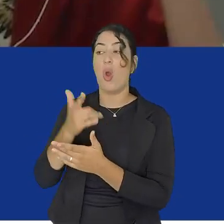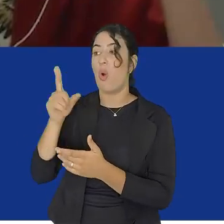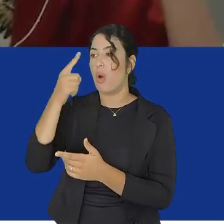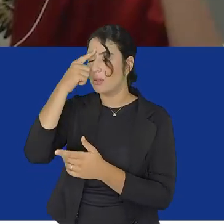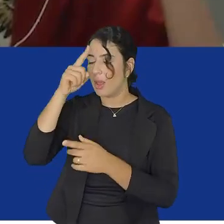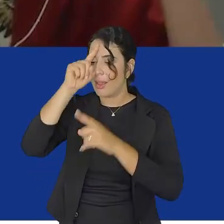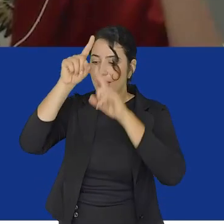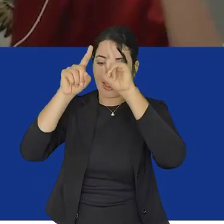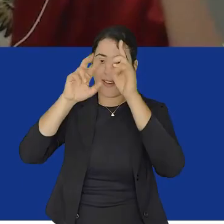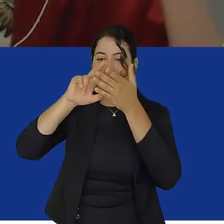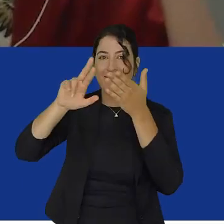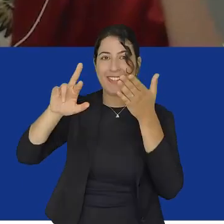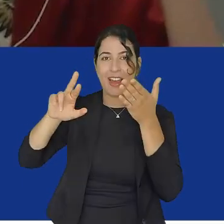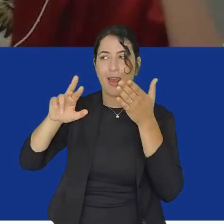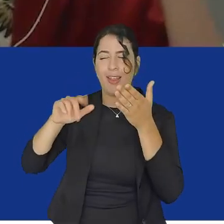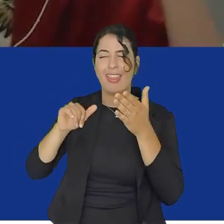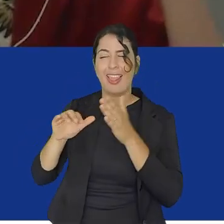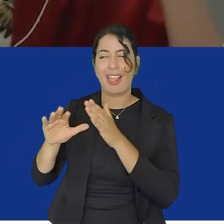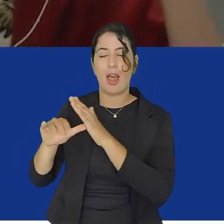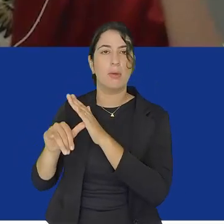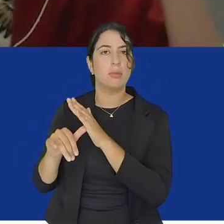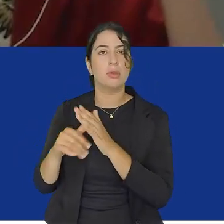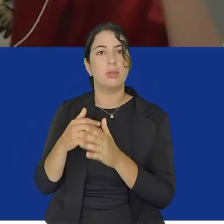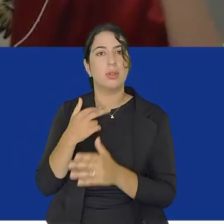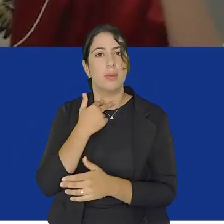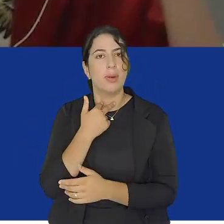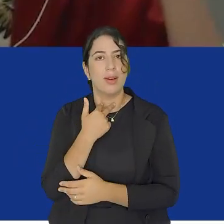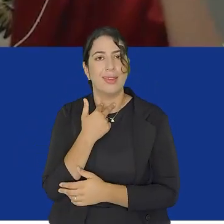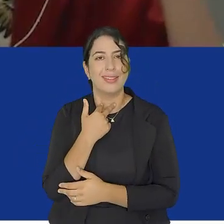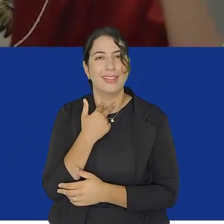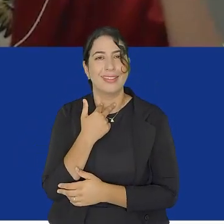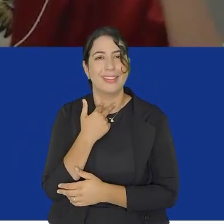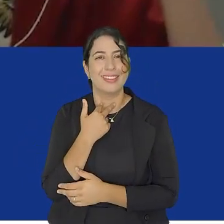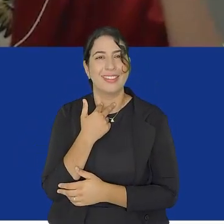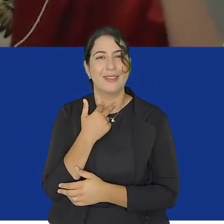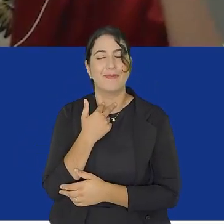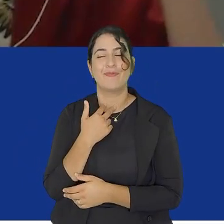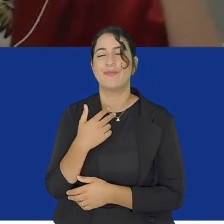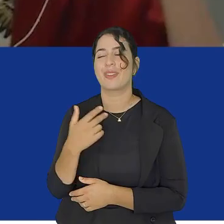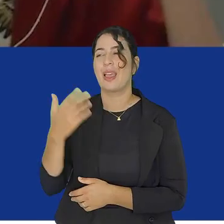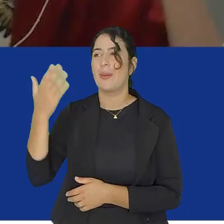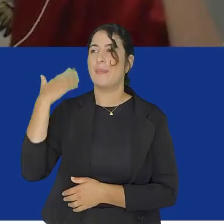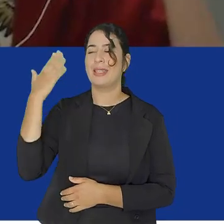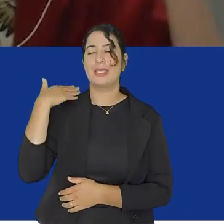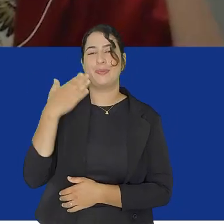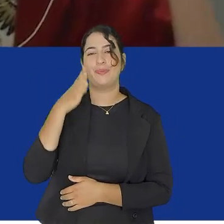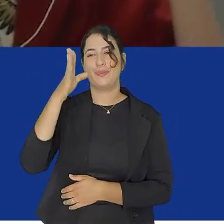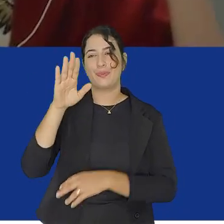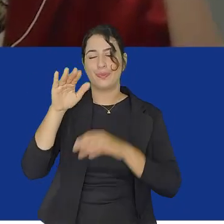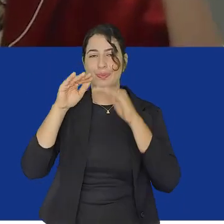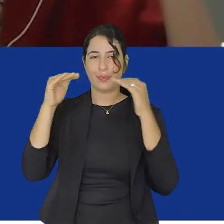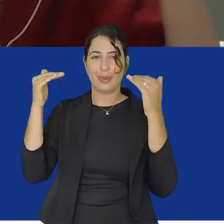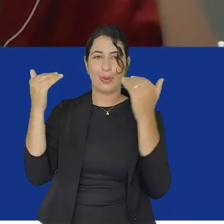outro e colocar como sua. Eu fui para a Inglaterra no Congresso Mundial de Prevenção do Assédio, fiquei muito contente